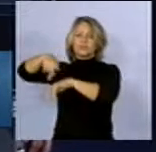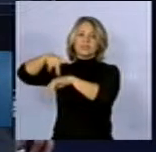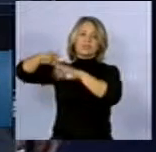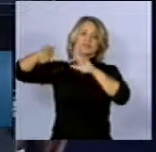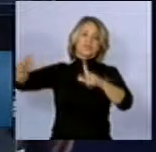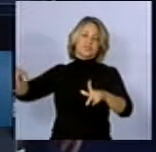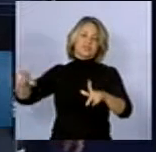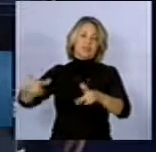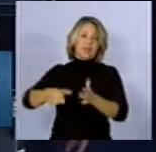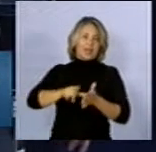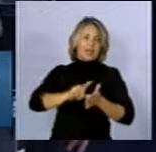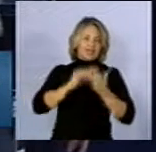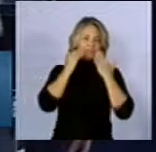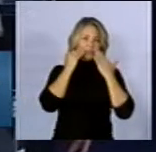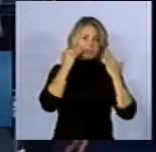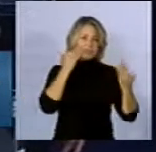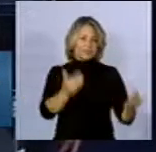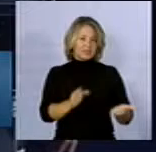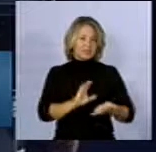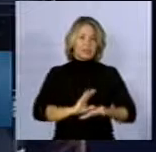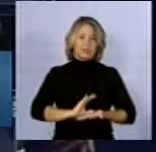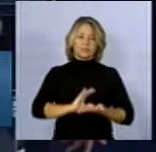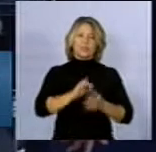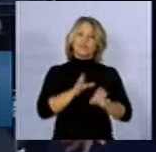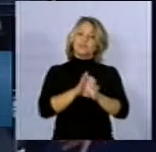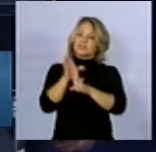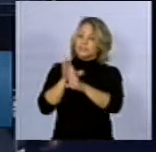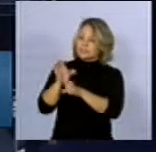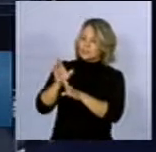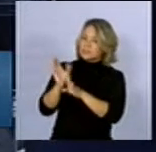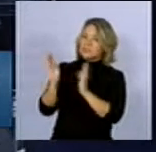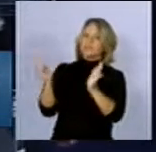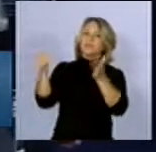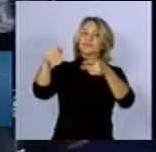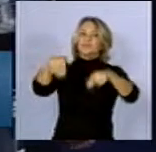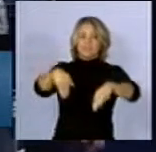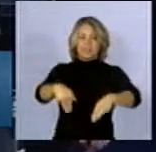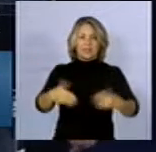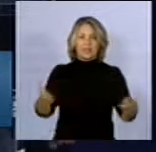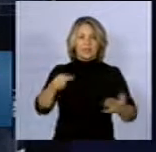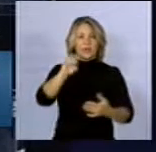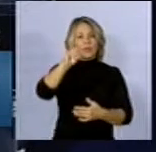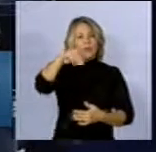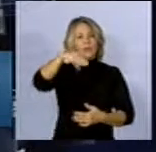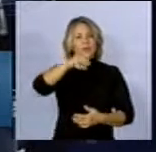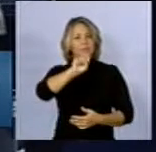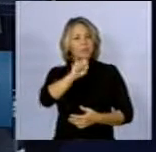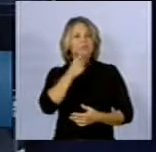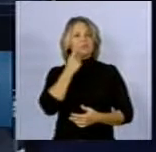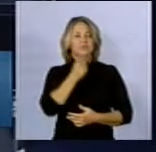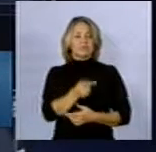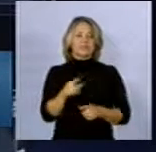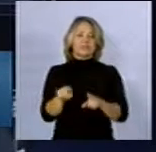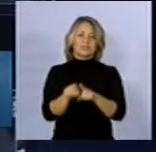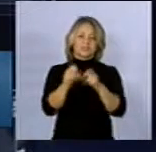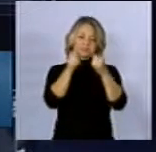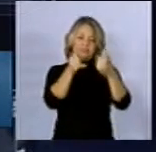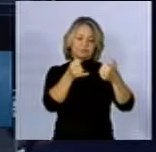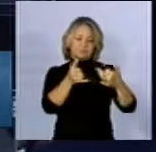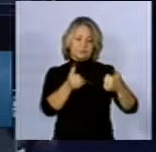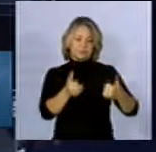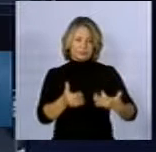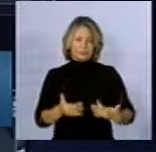Antes de apresentar as recomendações finais da OMS, e eu gostaria de enfatizar, é